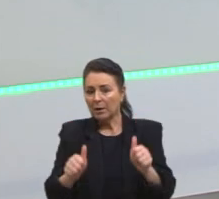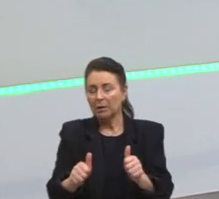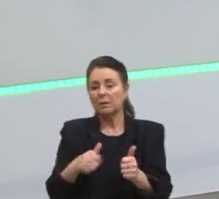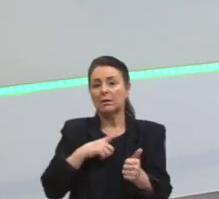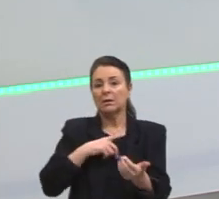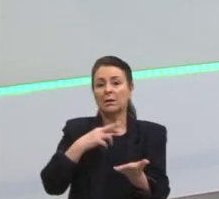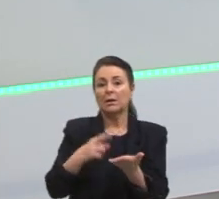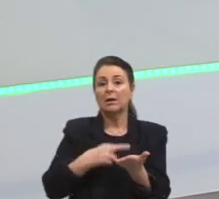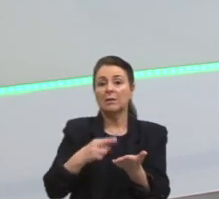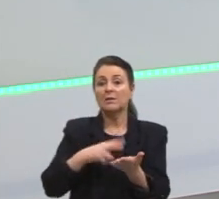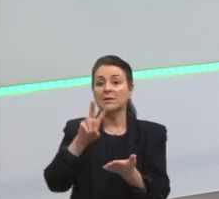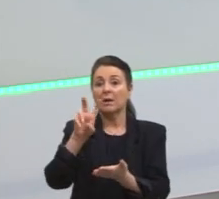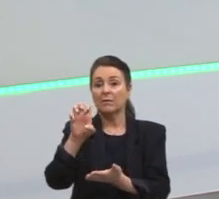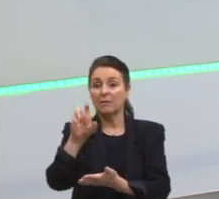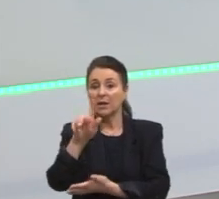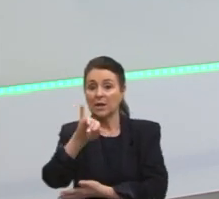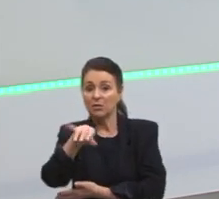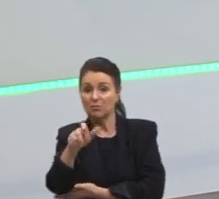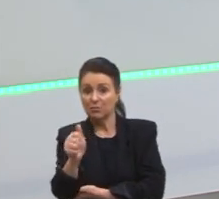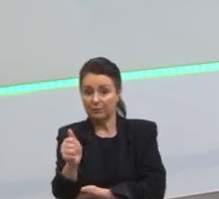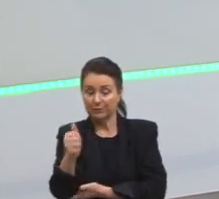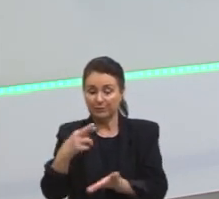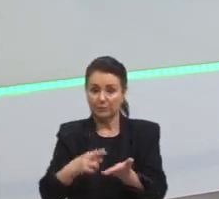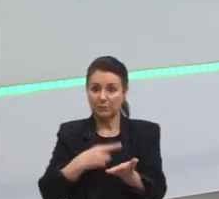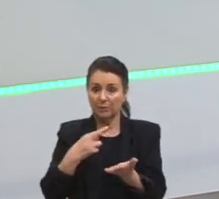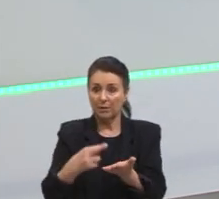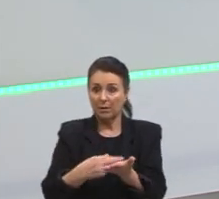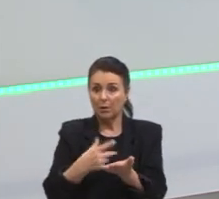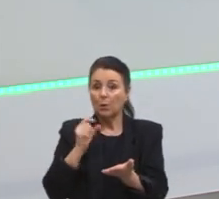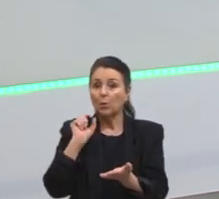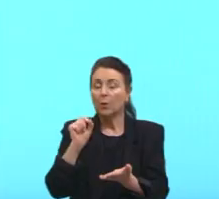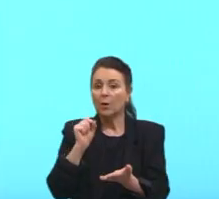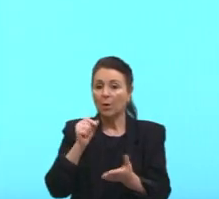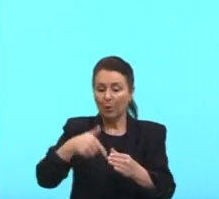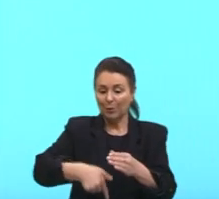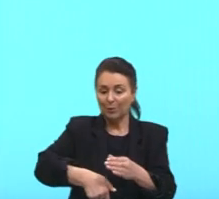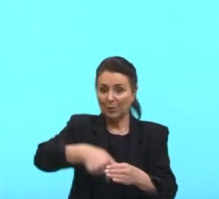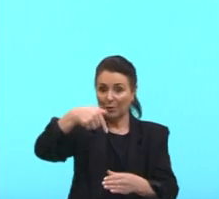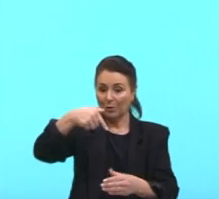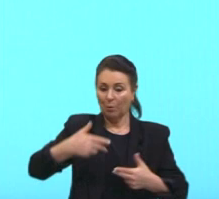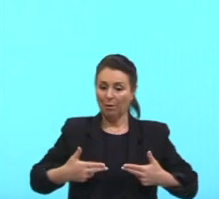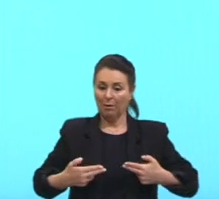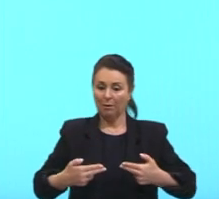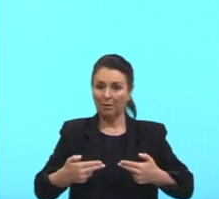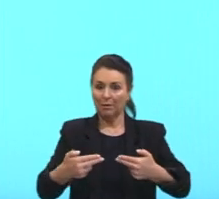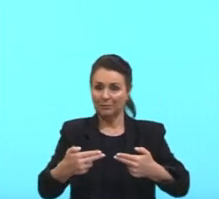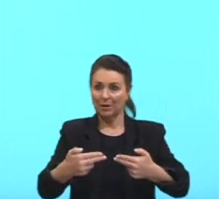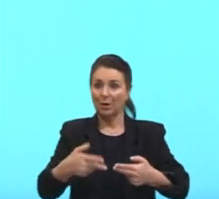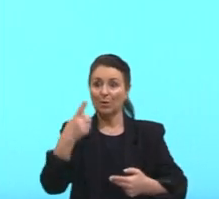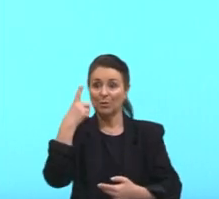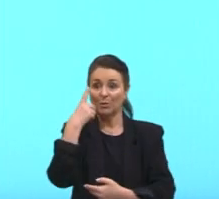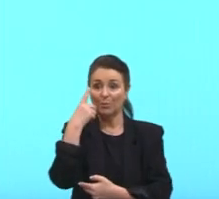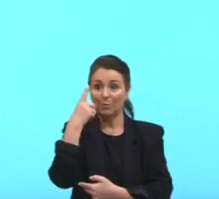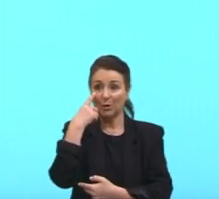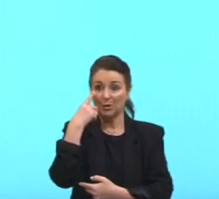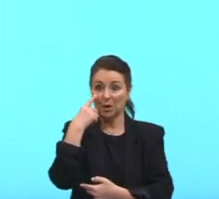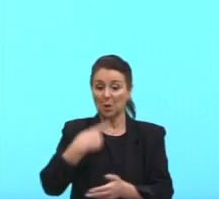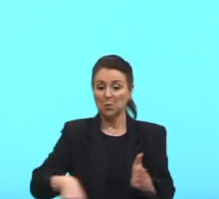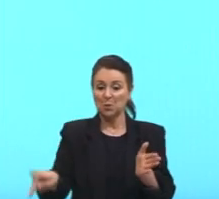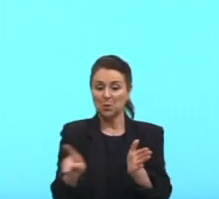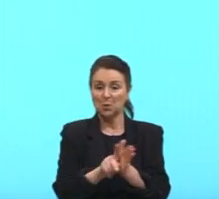Veja sobre essa época né uma arma decisiva na guerra o petróleo né mostra ali justamente fakes árabes né com